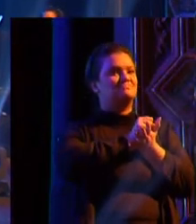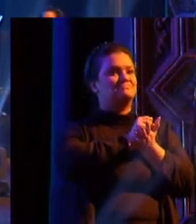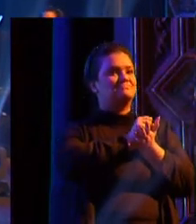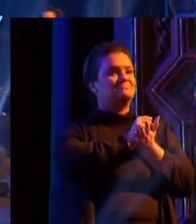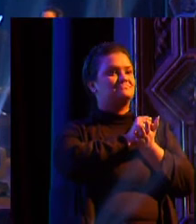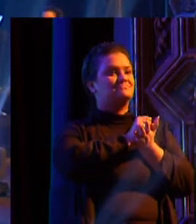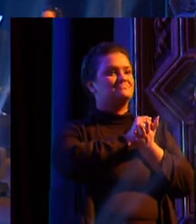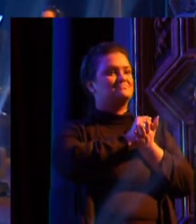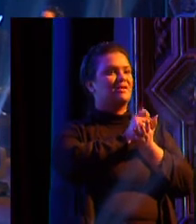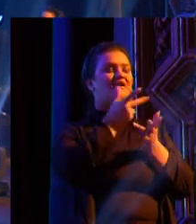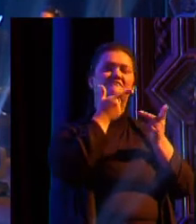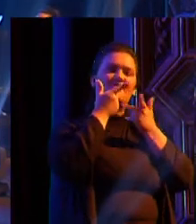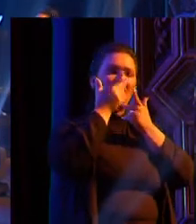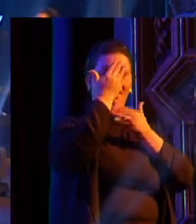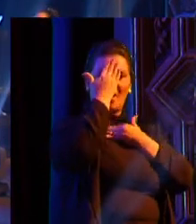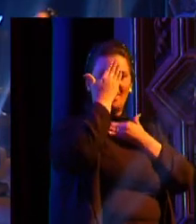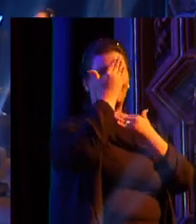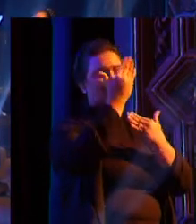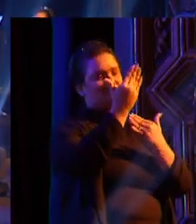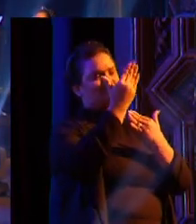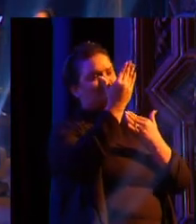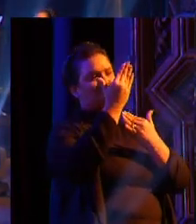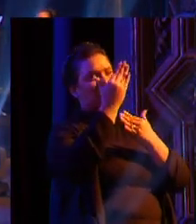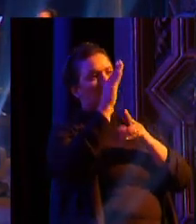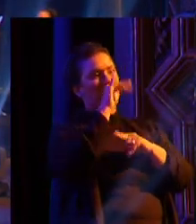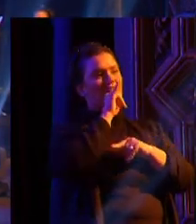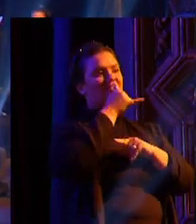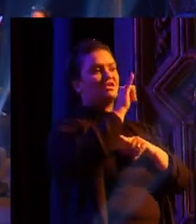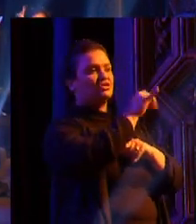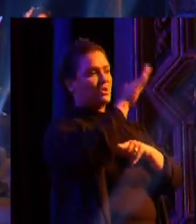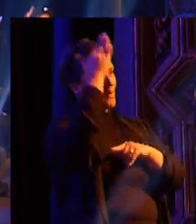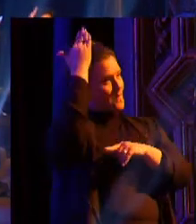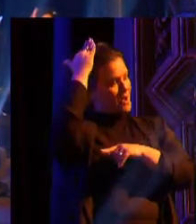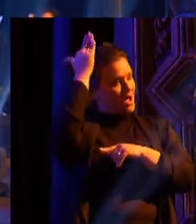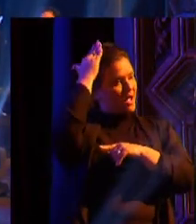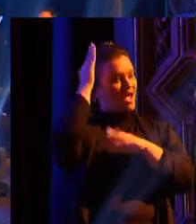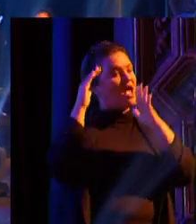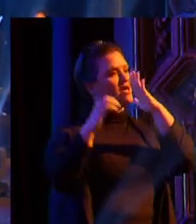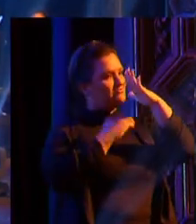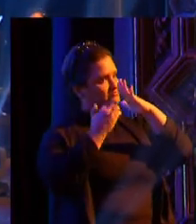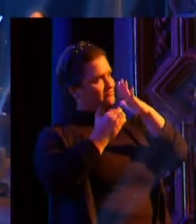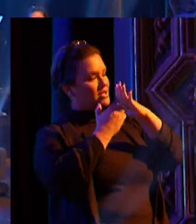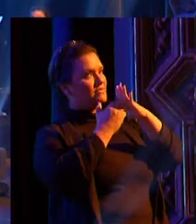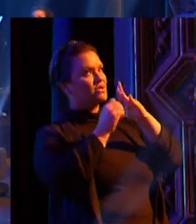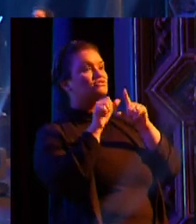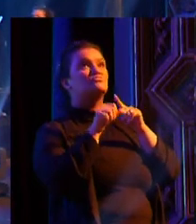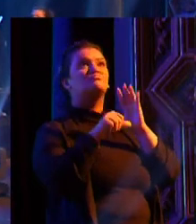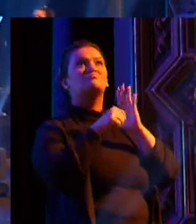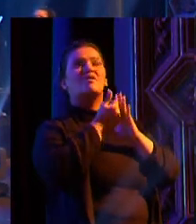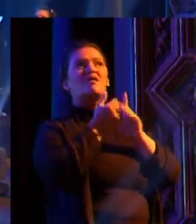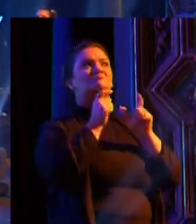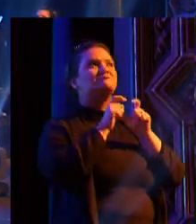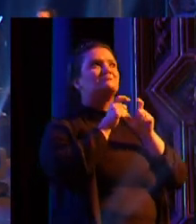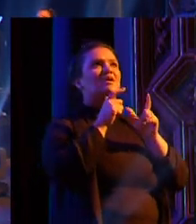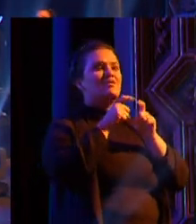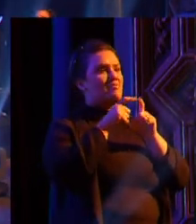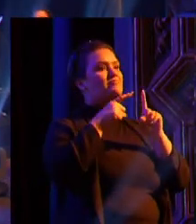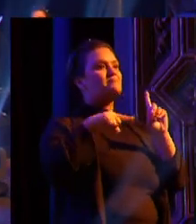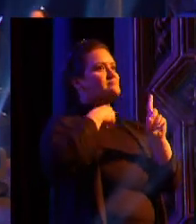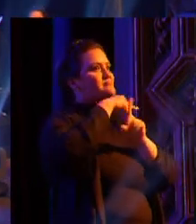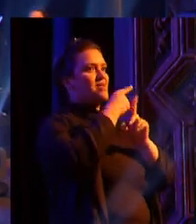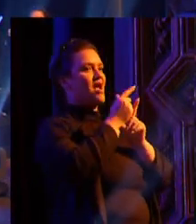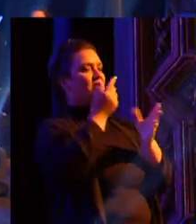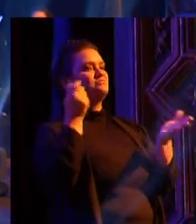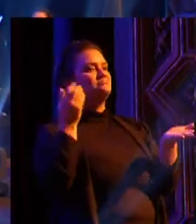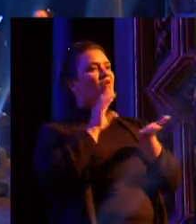deixar os agradecimentos à Equatorial Pará, que é a empresa que mais patrocina os projetos via Lei